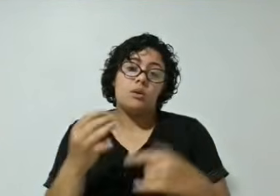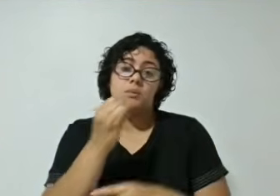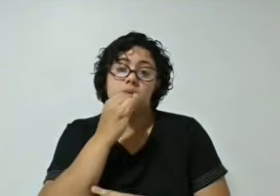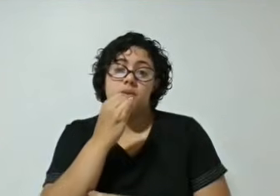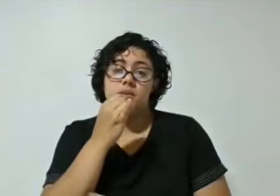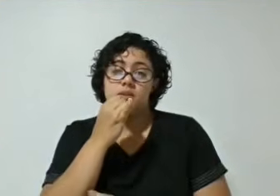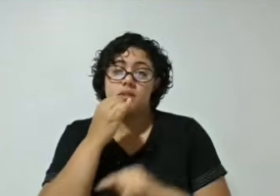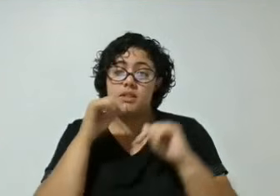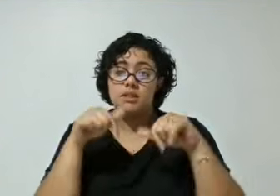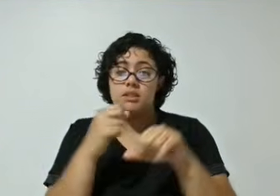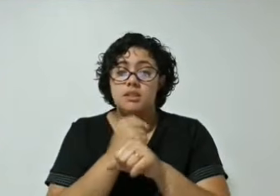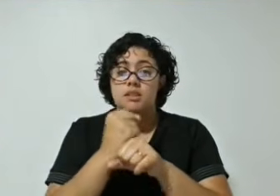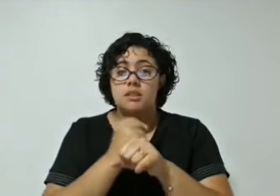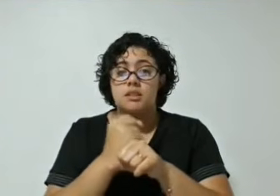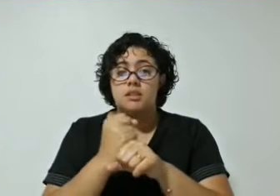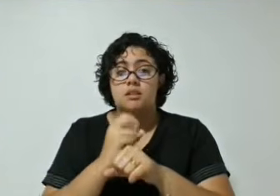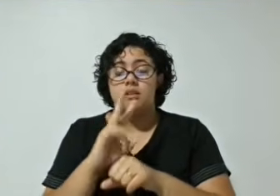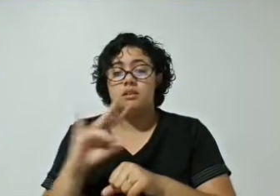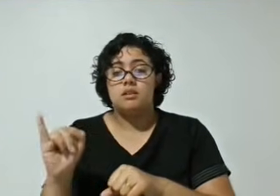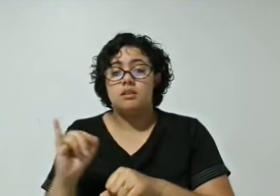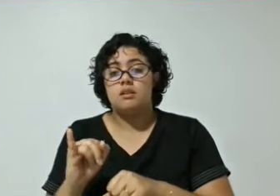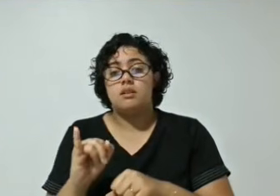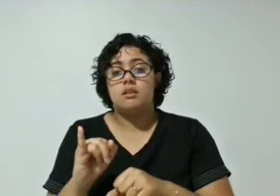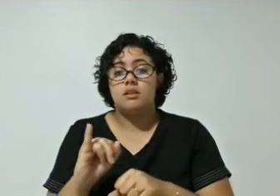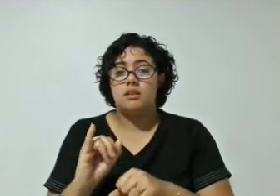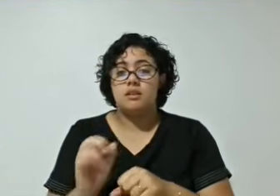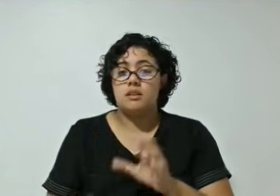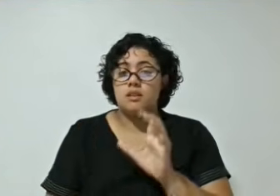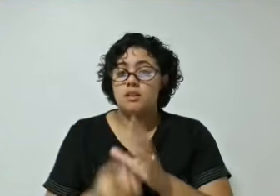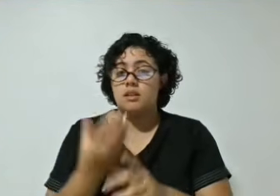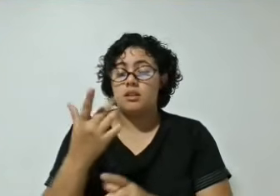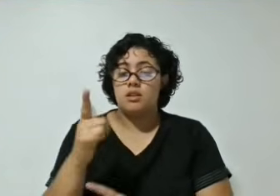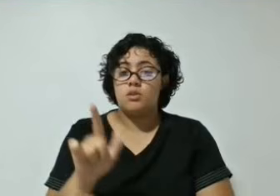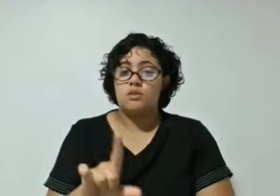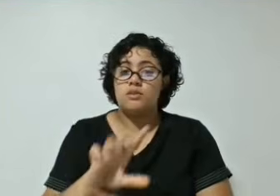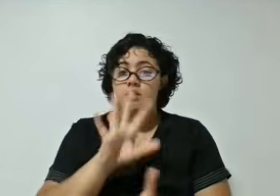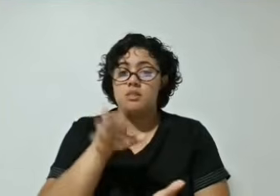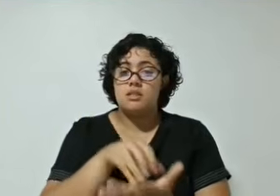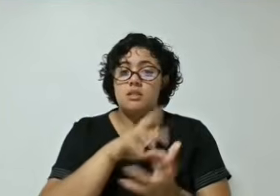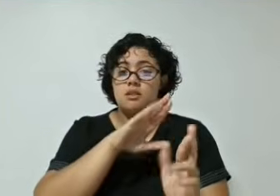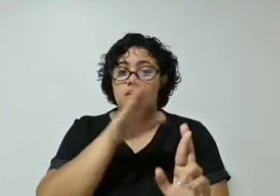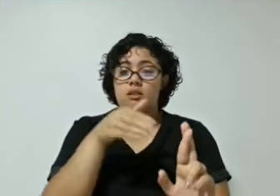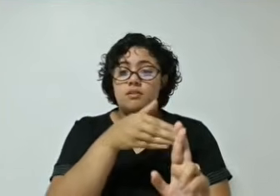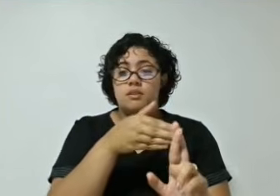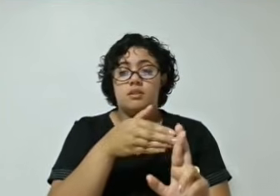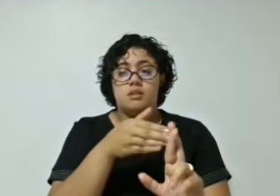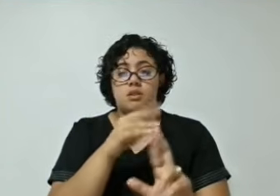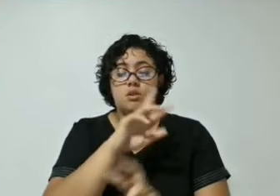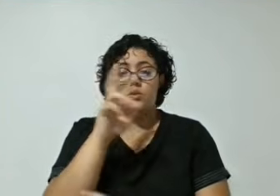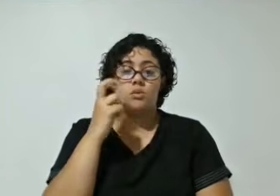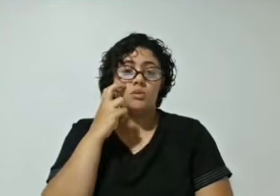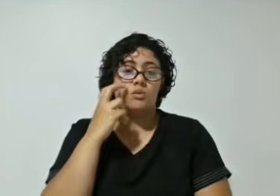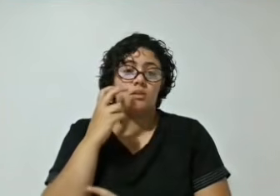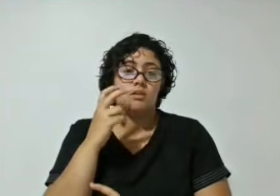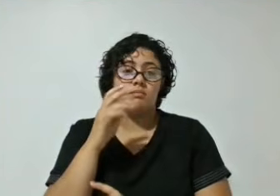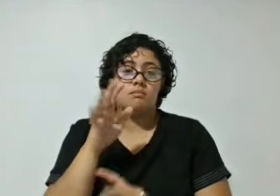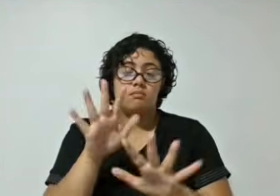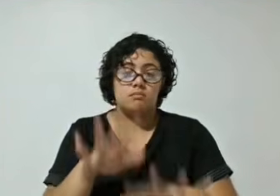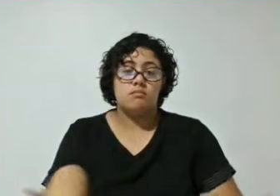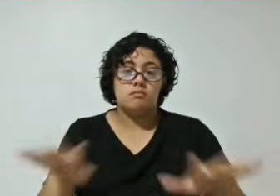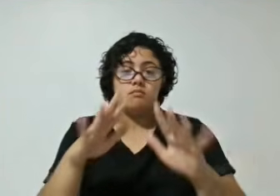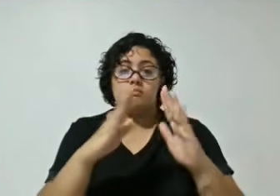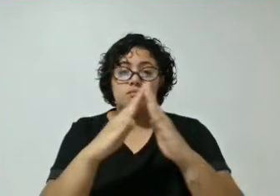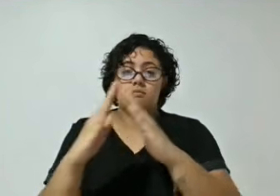ano vai ser inaugurado o Centro de Referência da Cultura Urbana, e os equipamentos